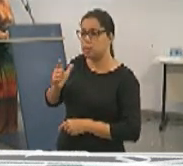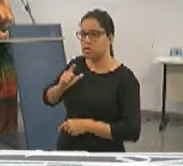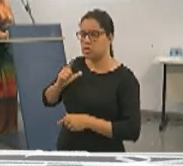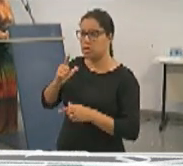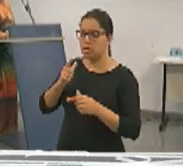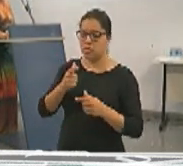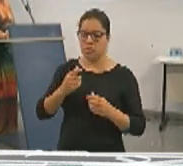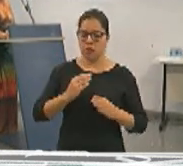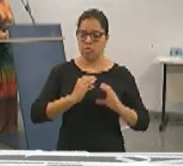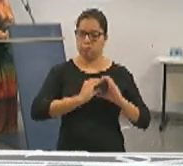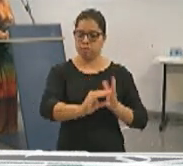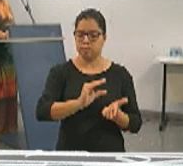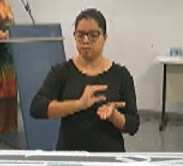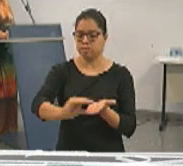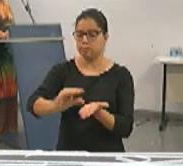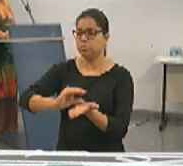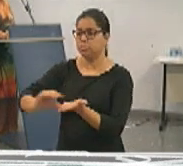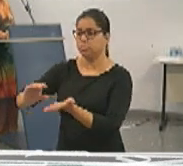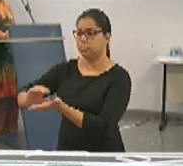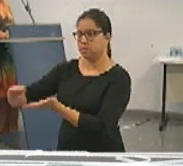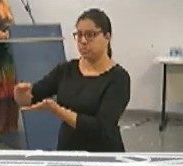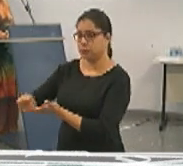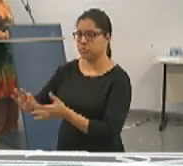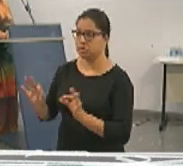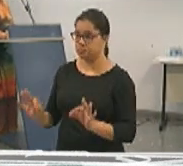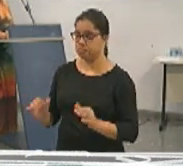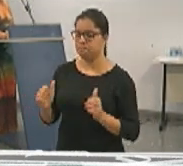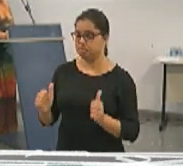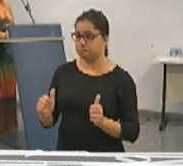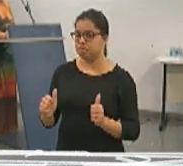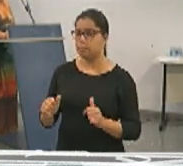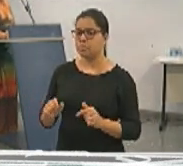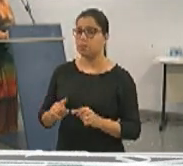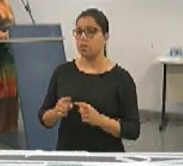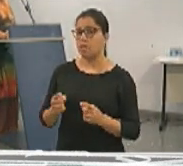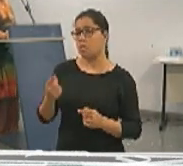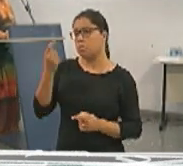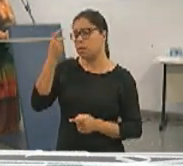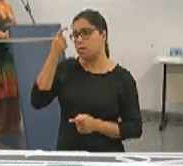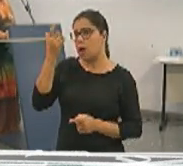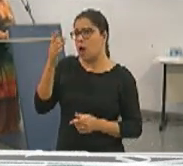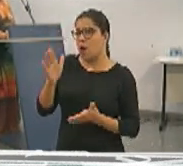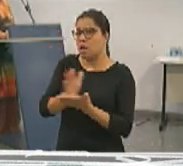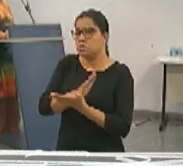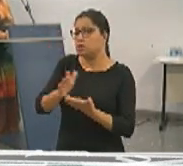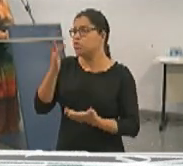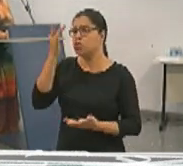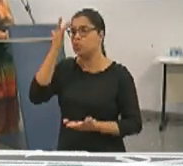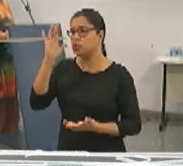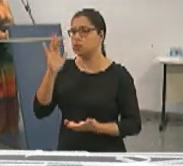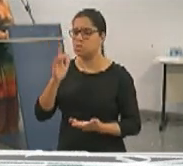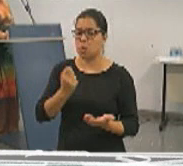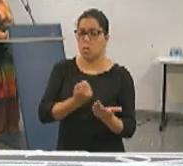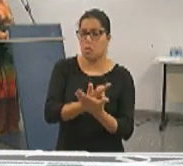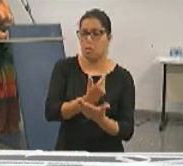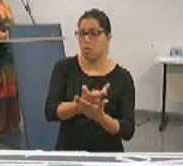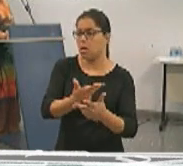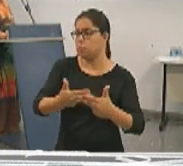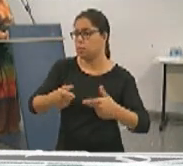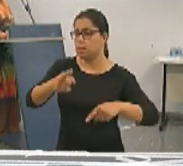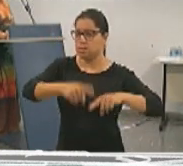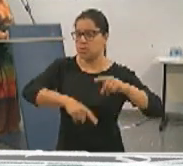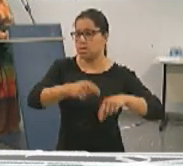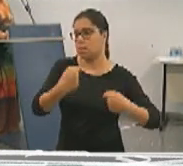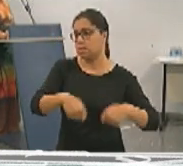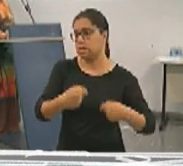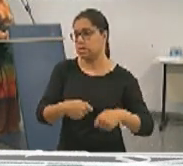unidades acadêmicas, né? Então, muitas vezes, da parte de investimento, elas não conseguem fazer o termo de referência e ser comprado o material que é